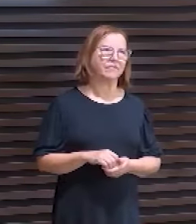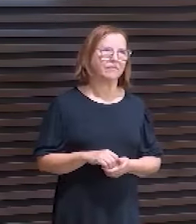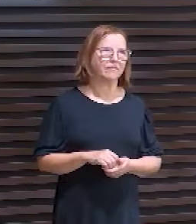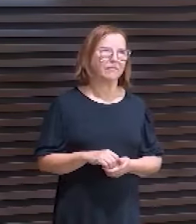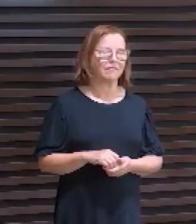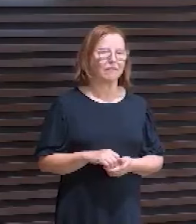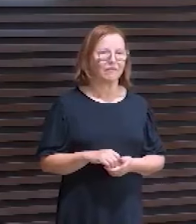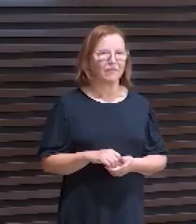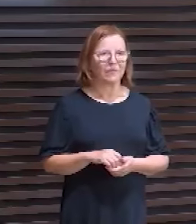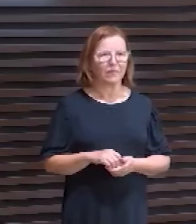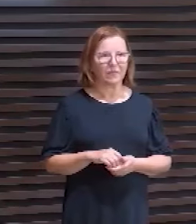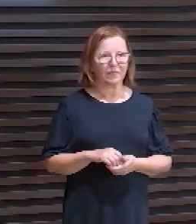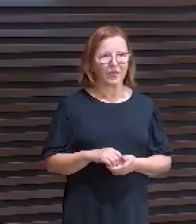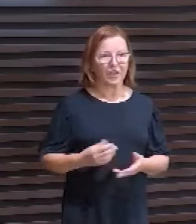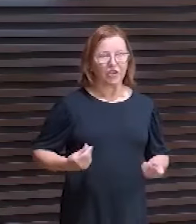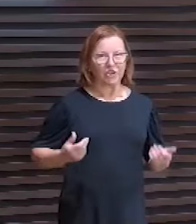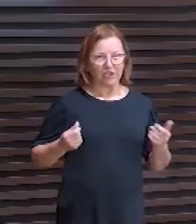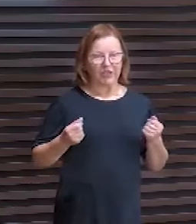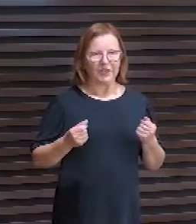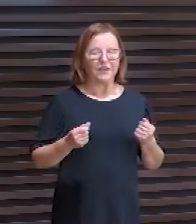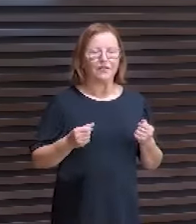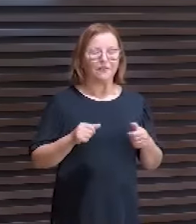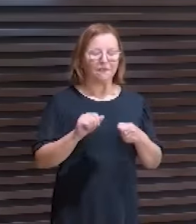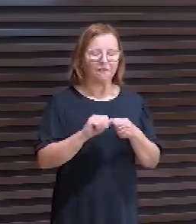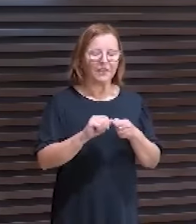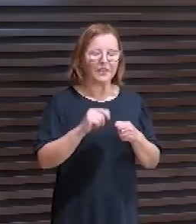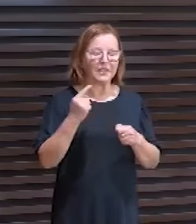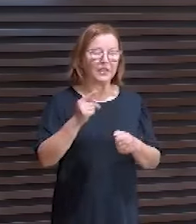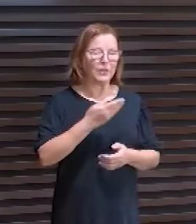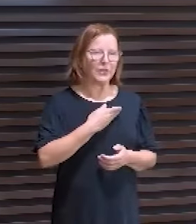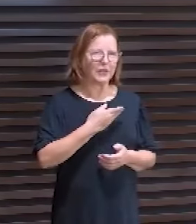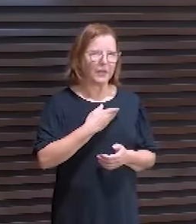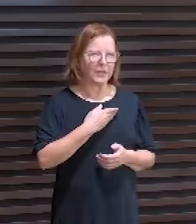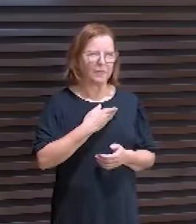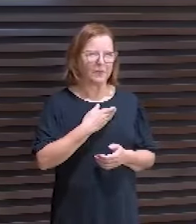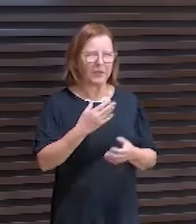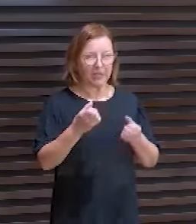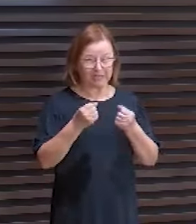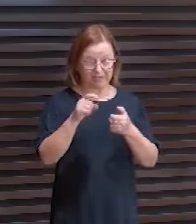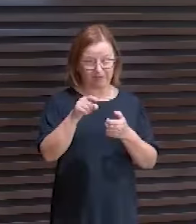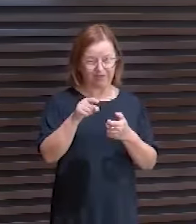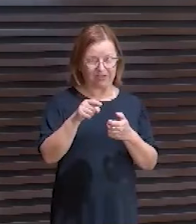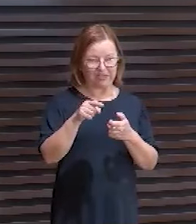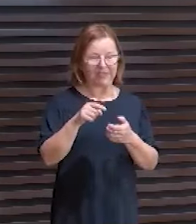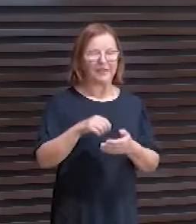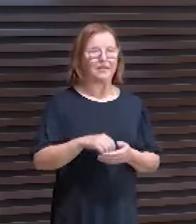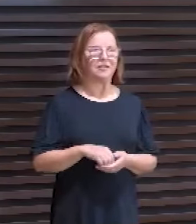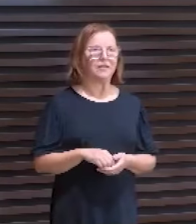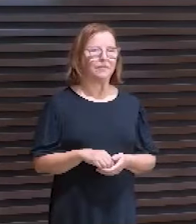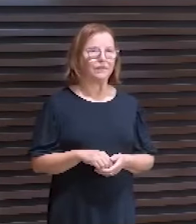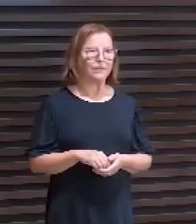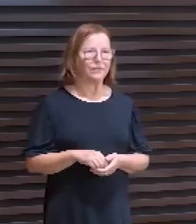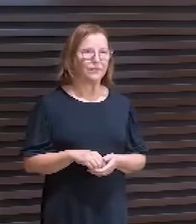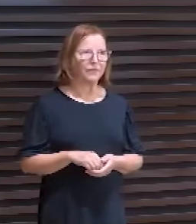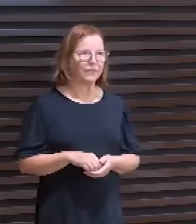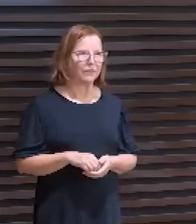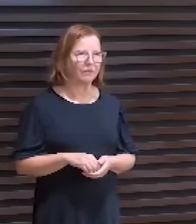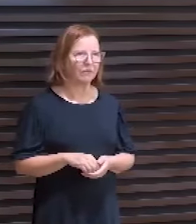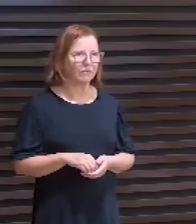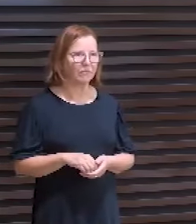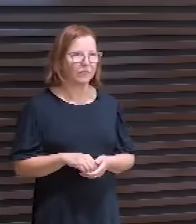aceito pelos seus amigos pode te levar a ter um conceito de acordo com a